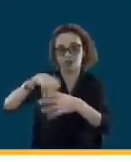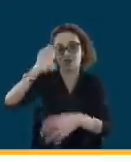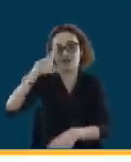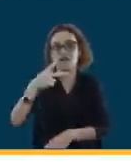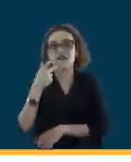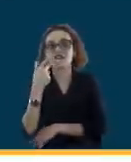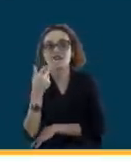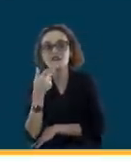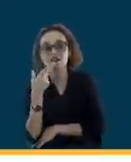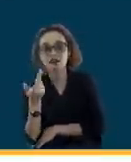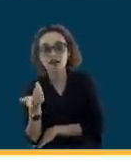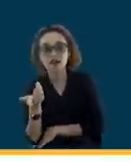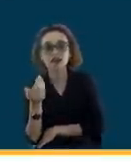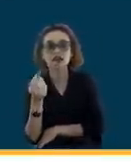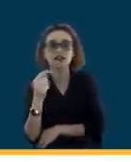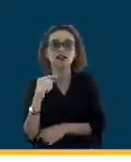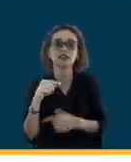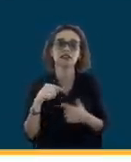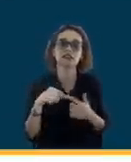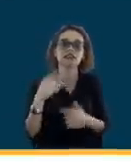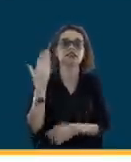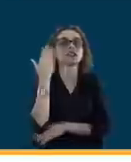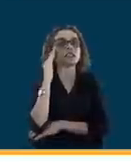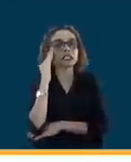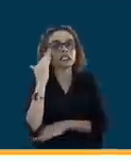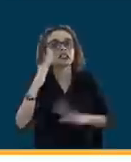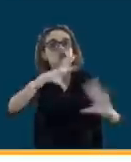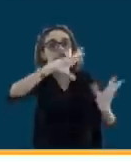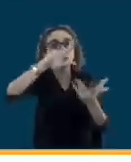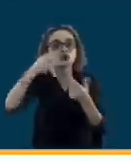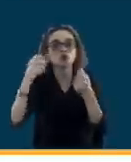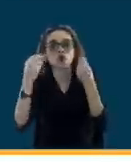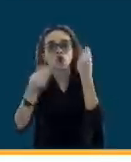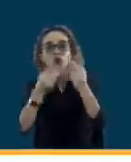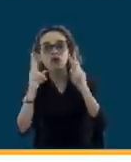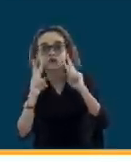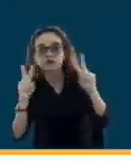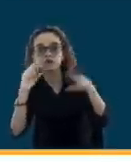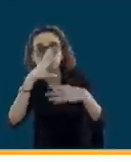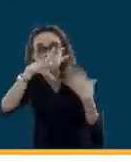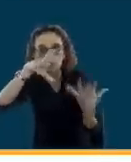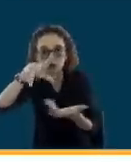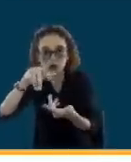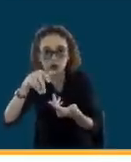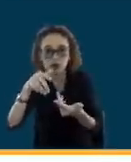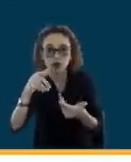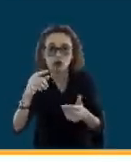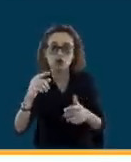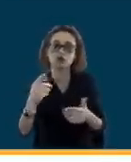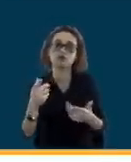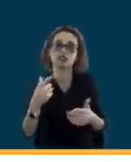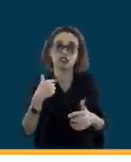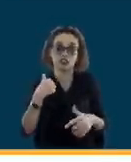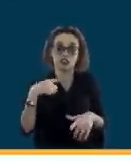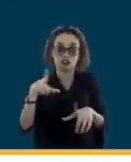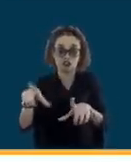o nosso entendimento do mundo, é aquilo que a gente assume